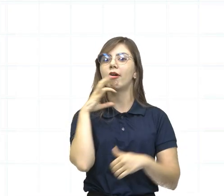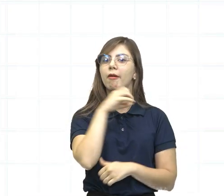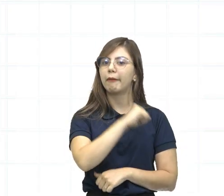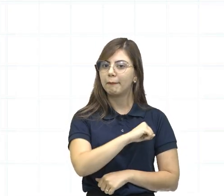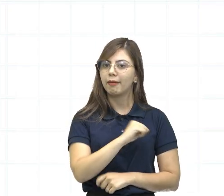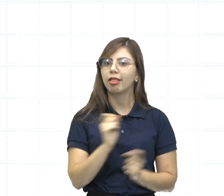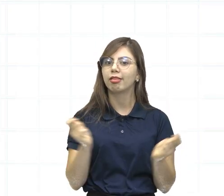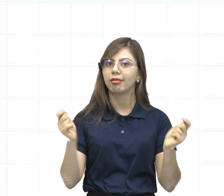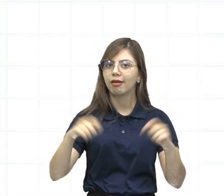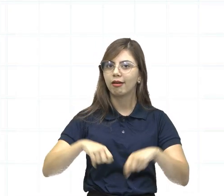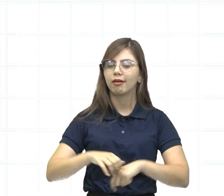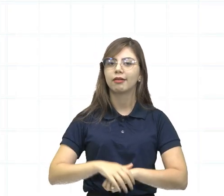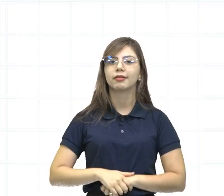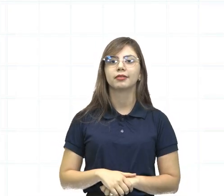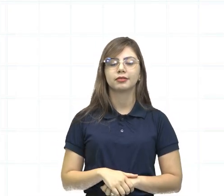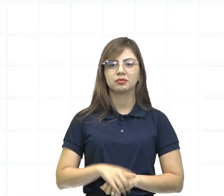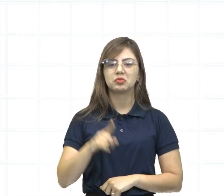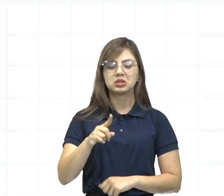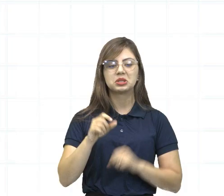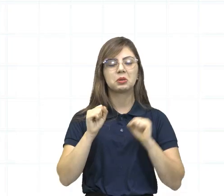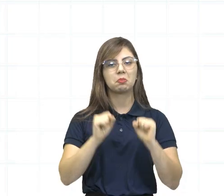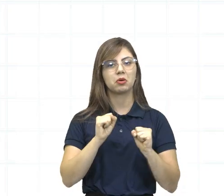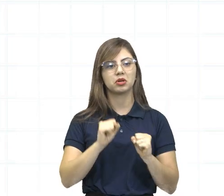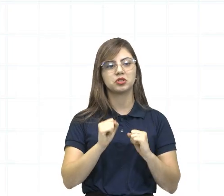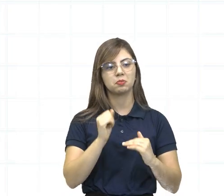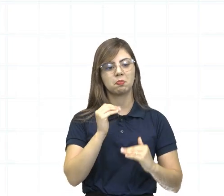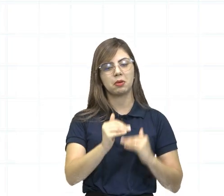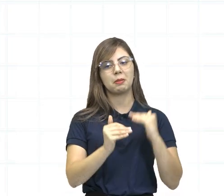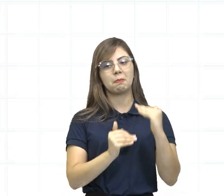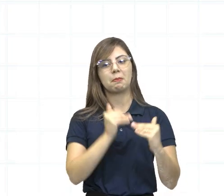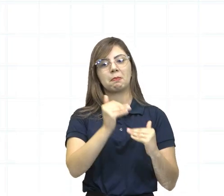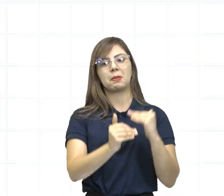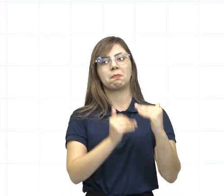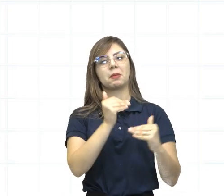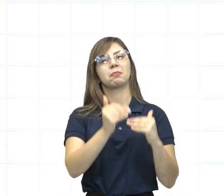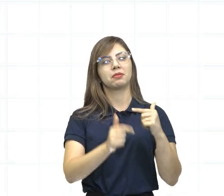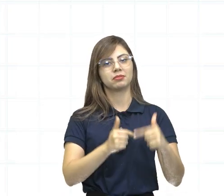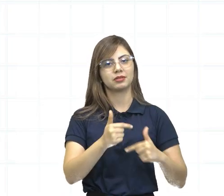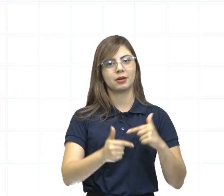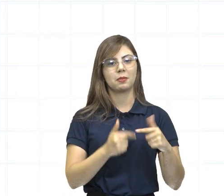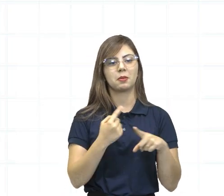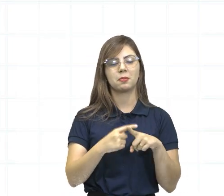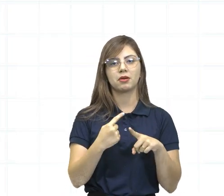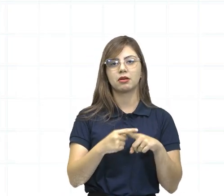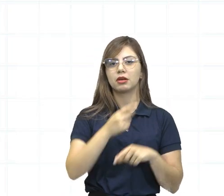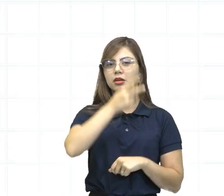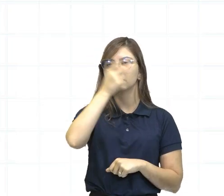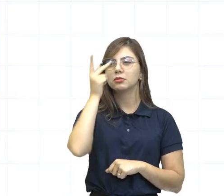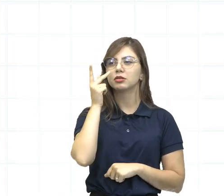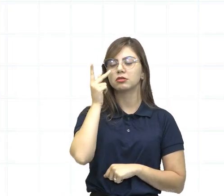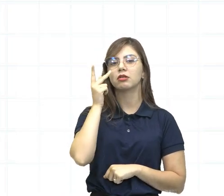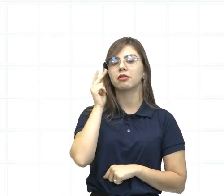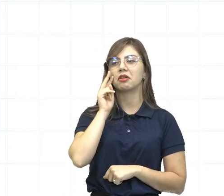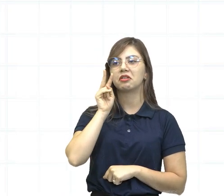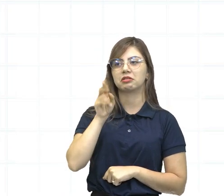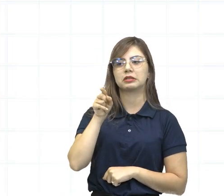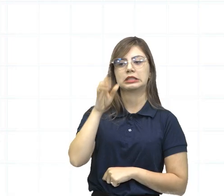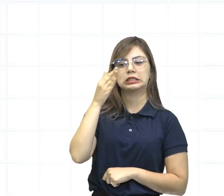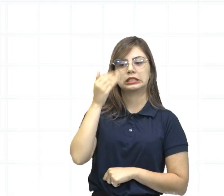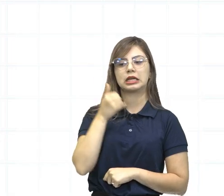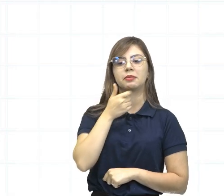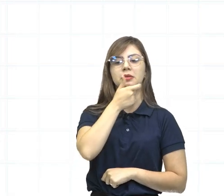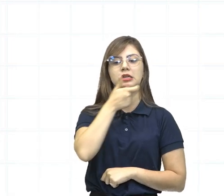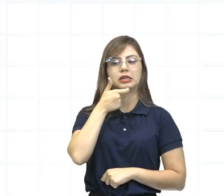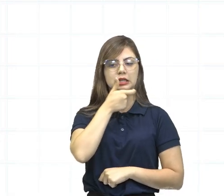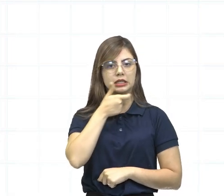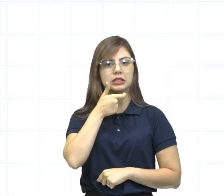de ter cargos melhores, porque as pessoas elas vão definindo, né, o seu lugar de